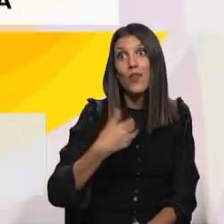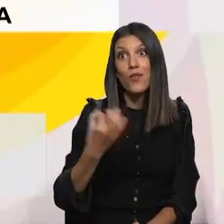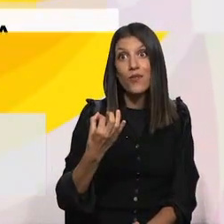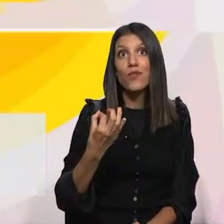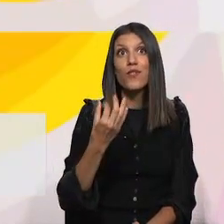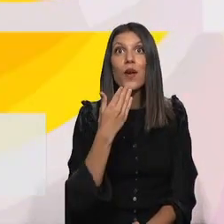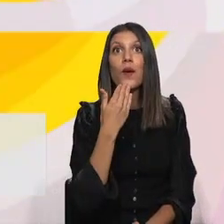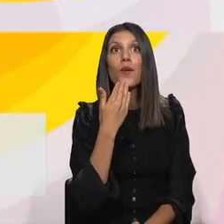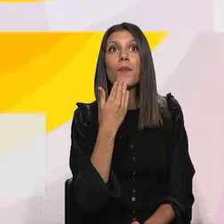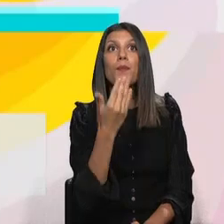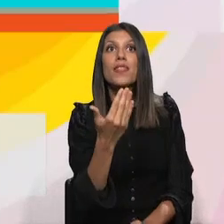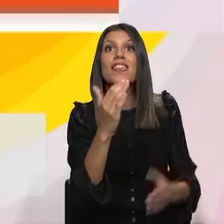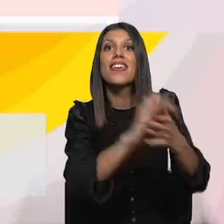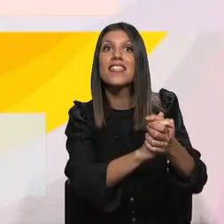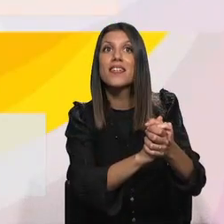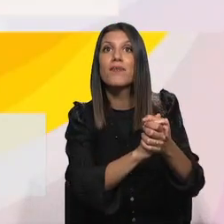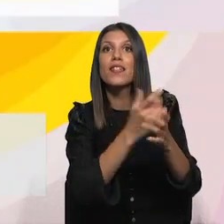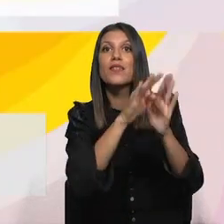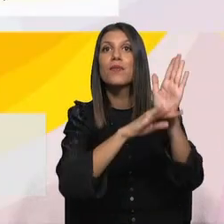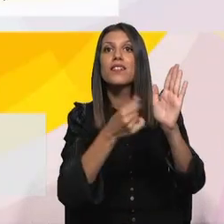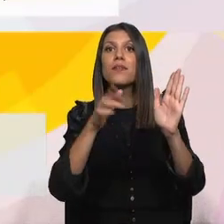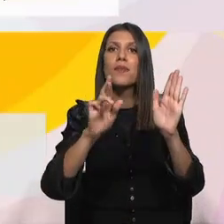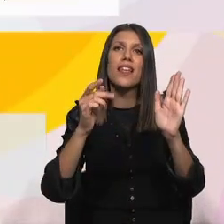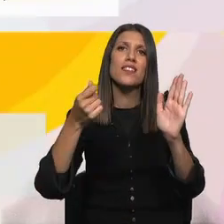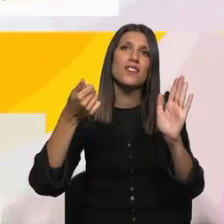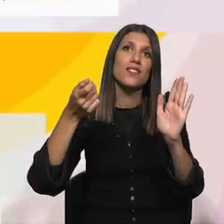icónico no preço certo há uns anos atrás.